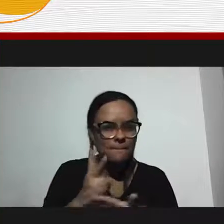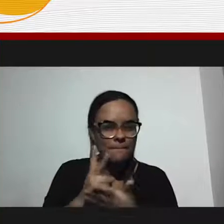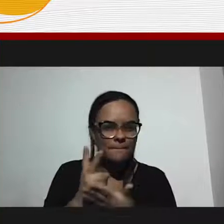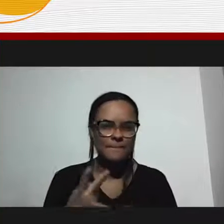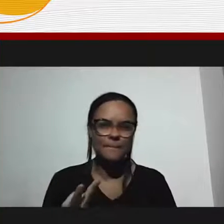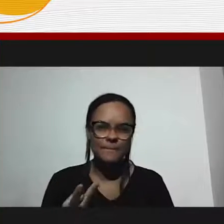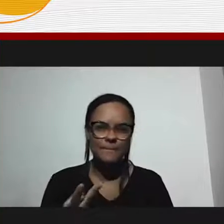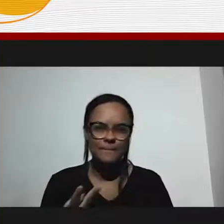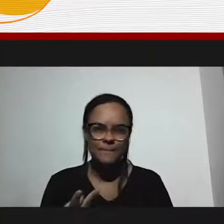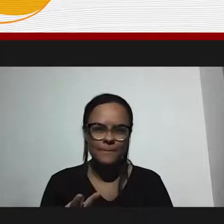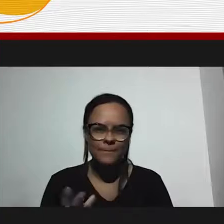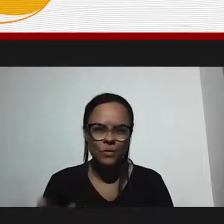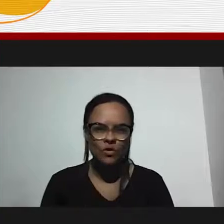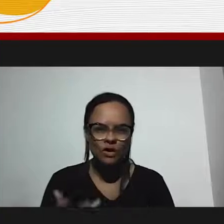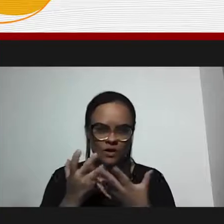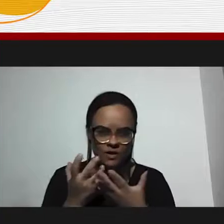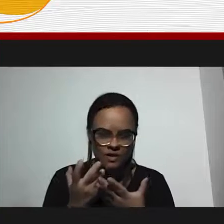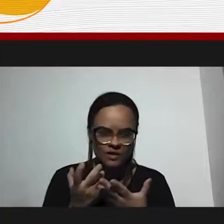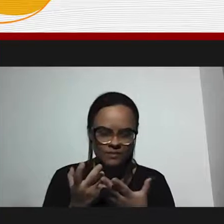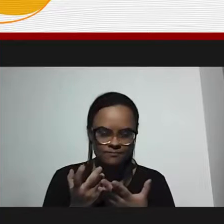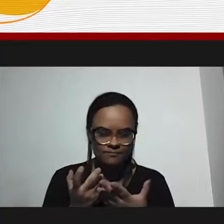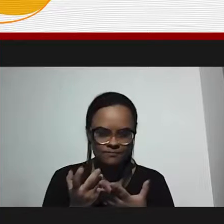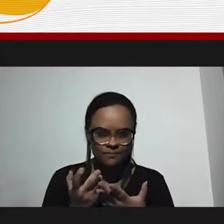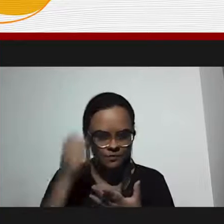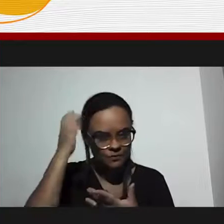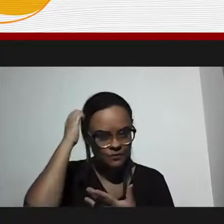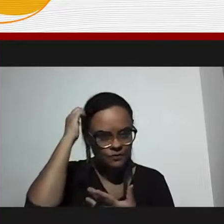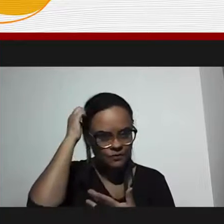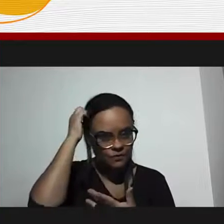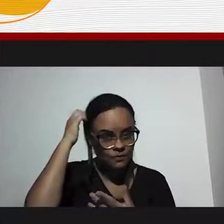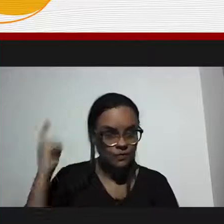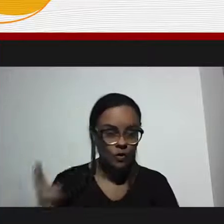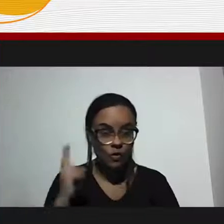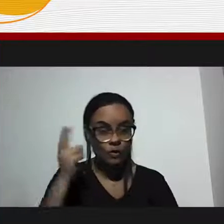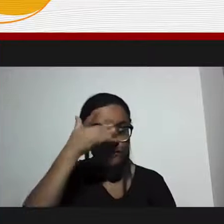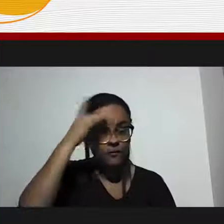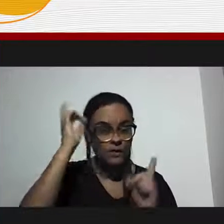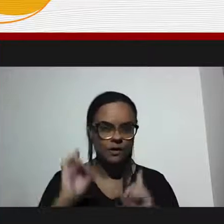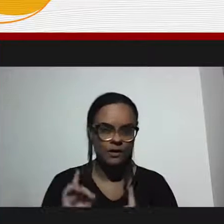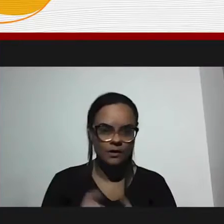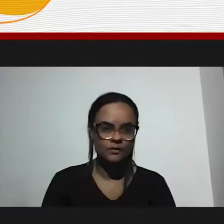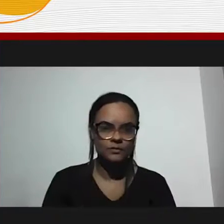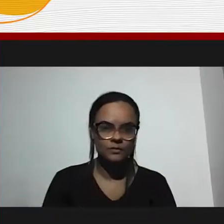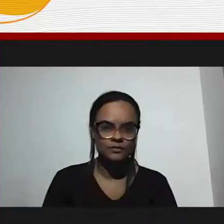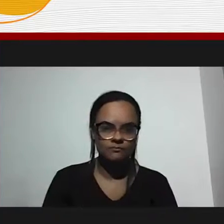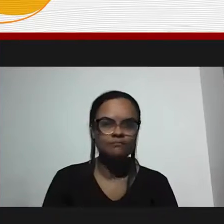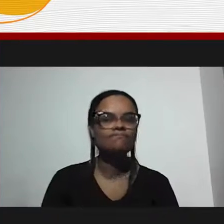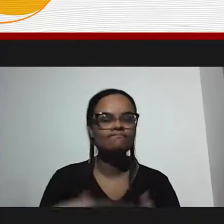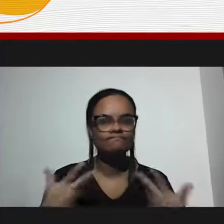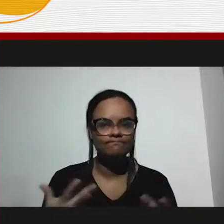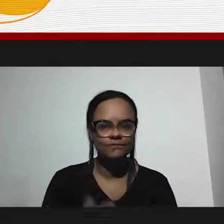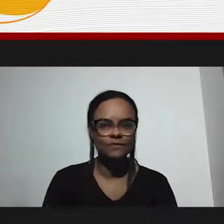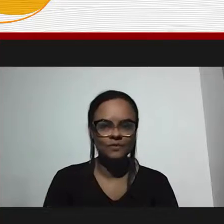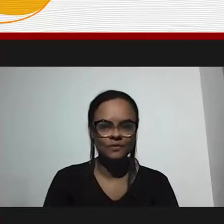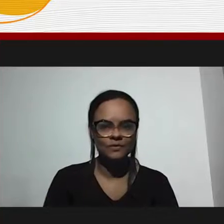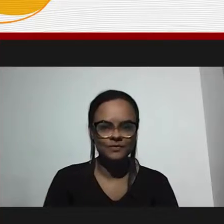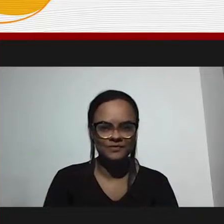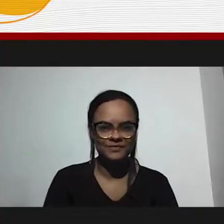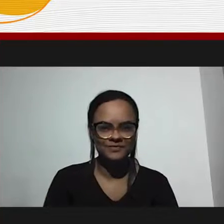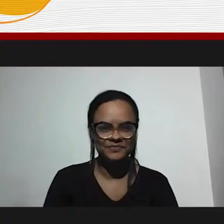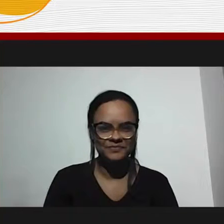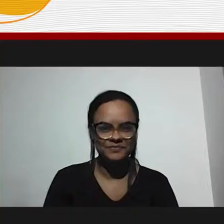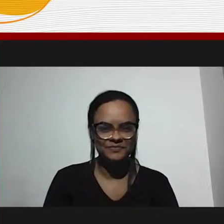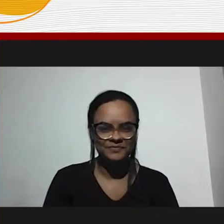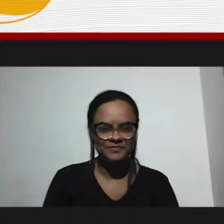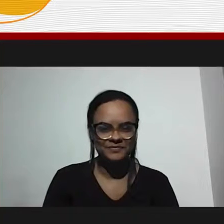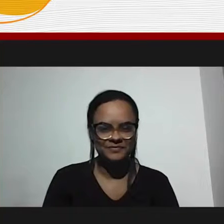conscientizar, para incentivar e valorizar as pessoas com deficiência. E é isso que André, eu admiro cada vez mais